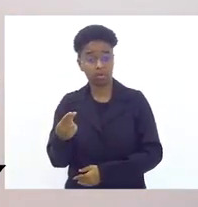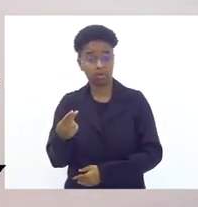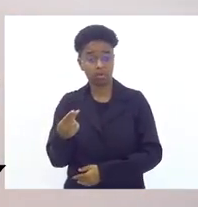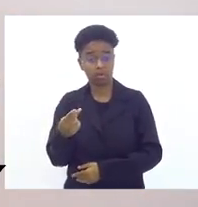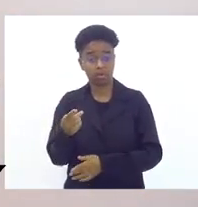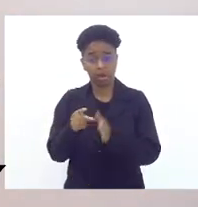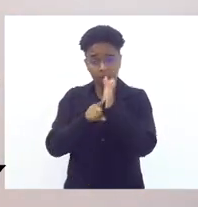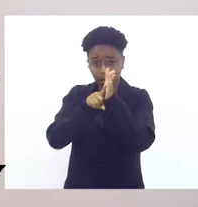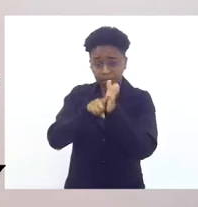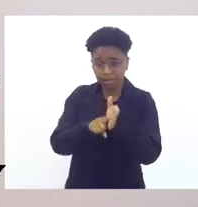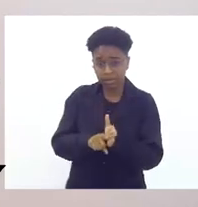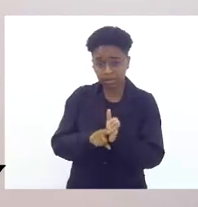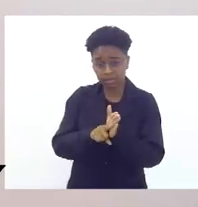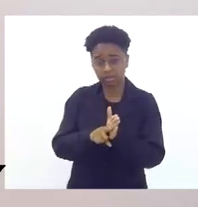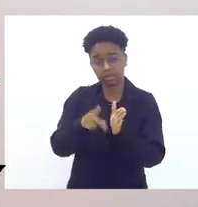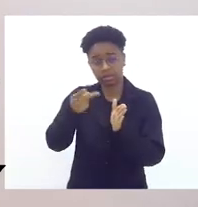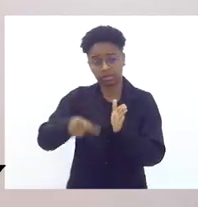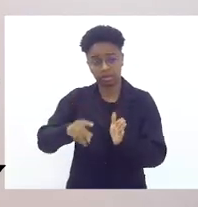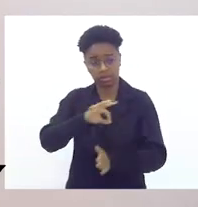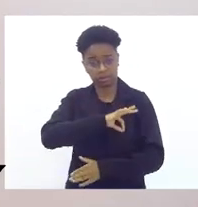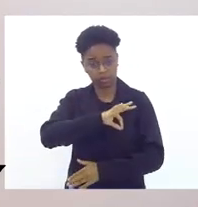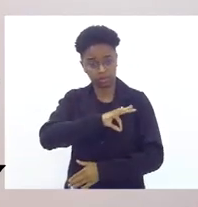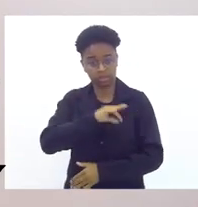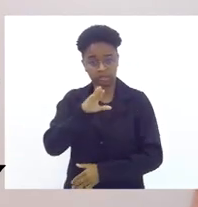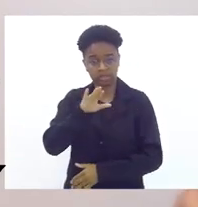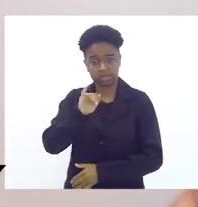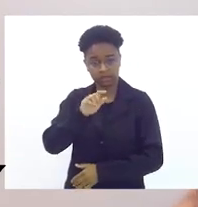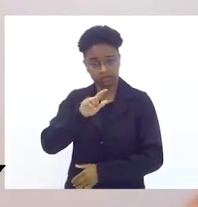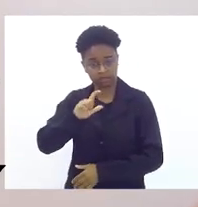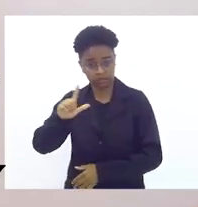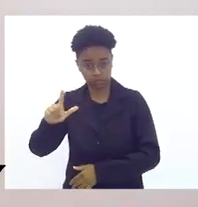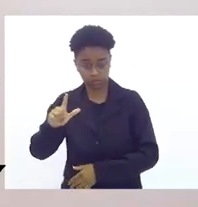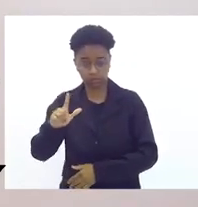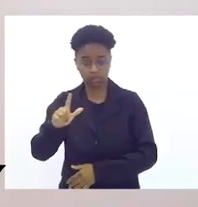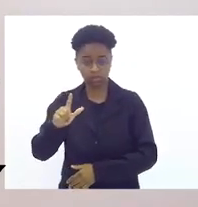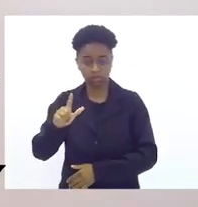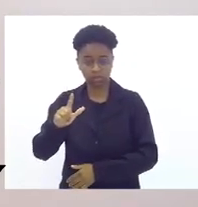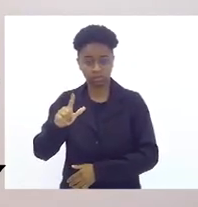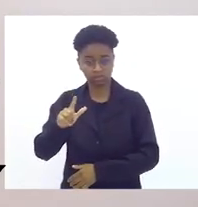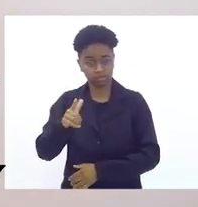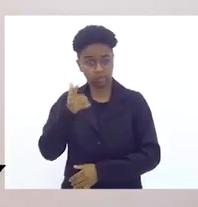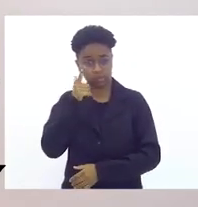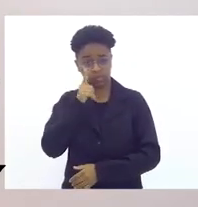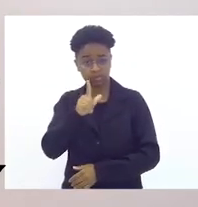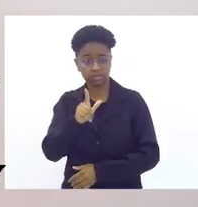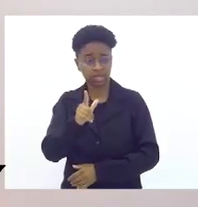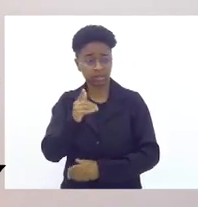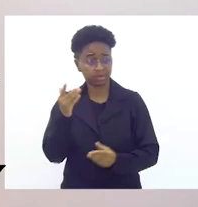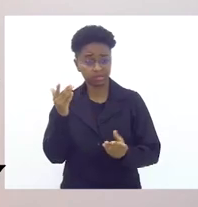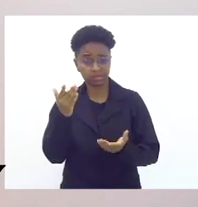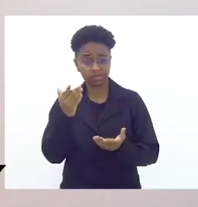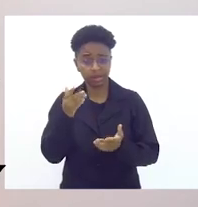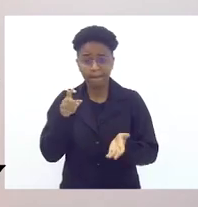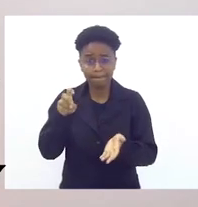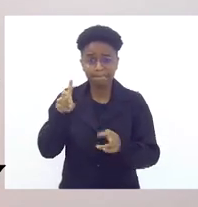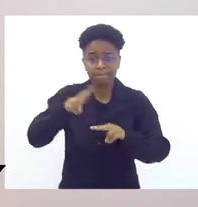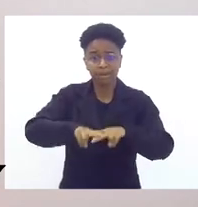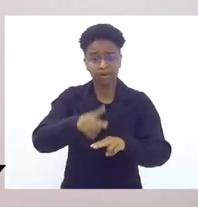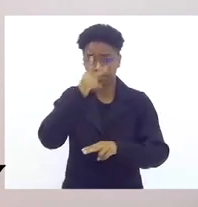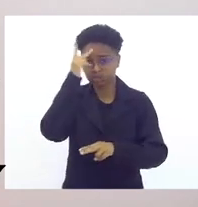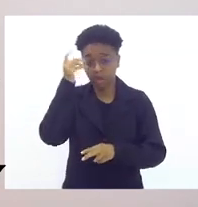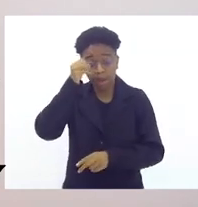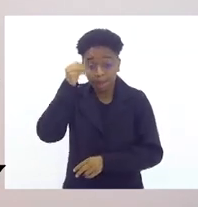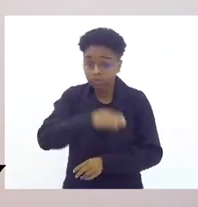própria investigação na polícia da Polícia Civil Garanta um pedido de Condenação isso é absurdo é